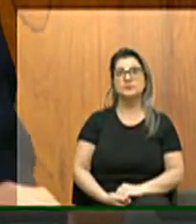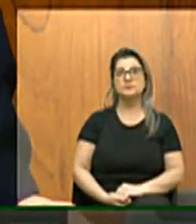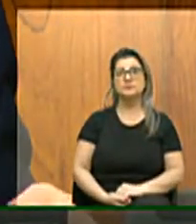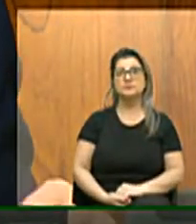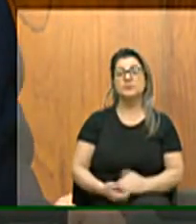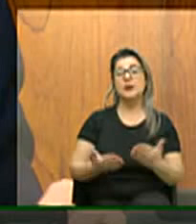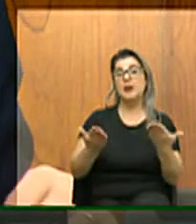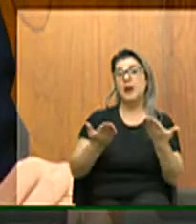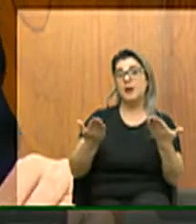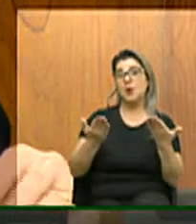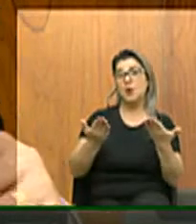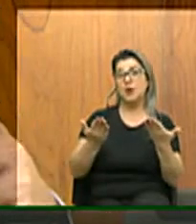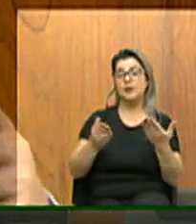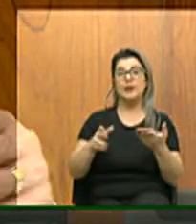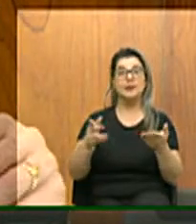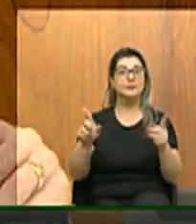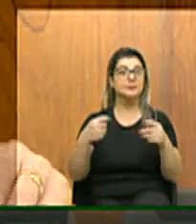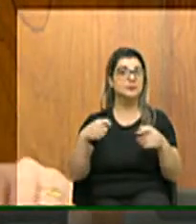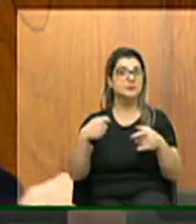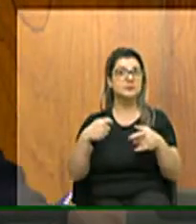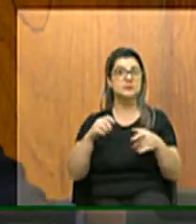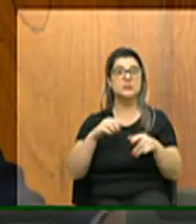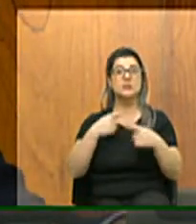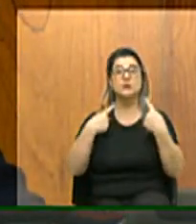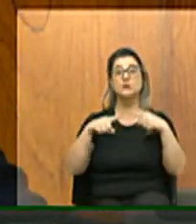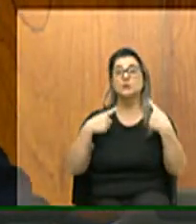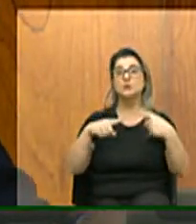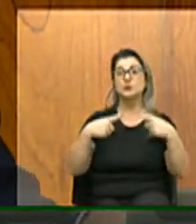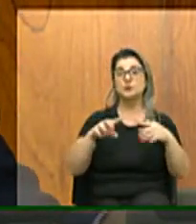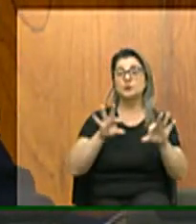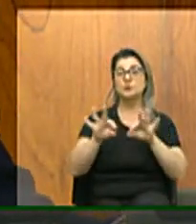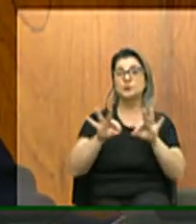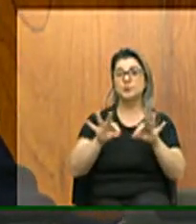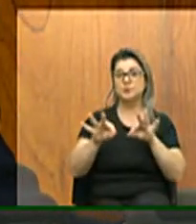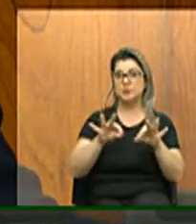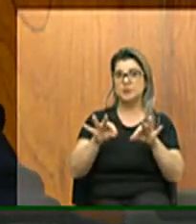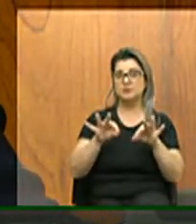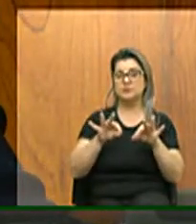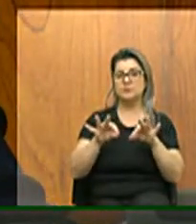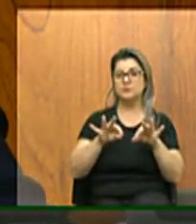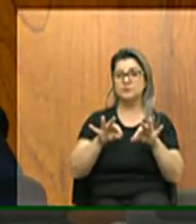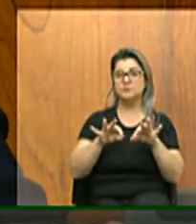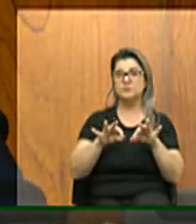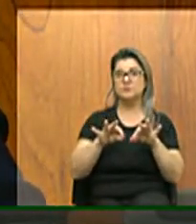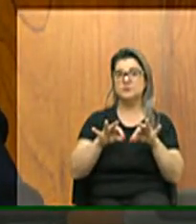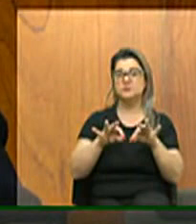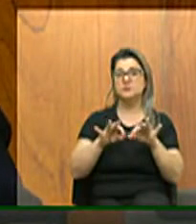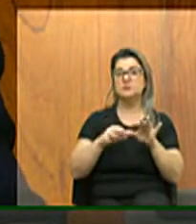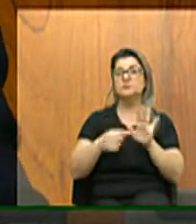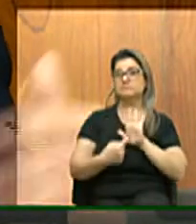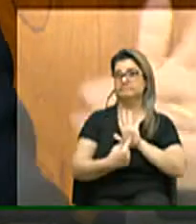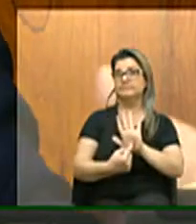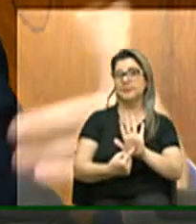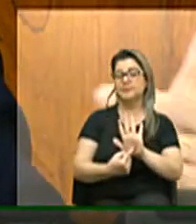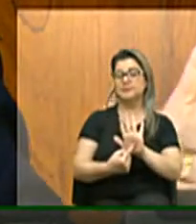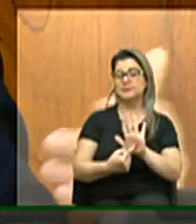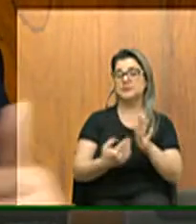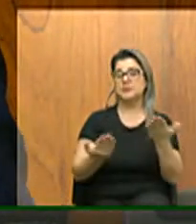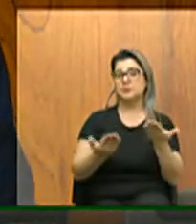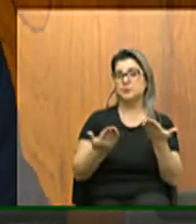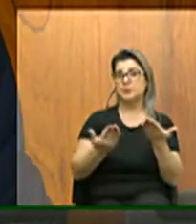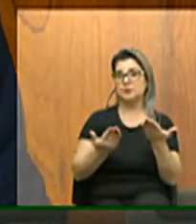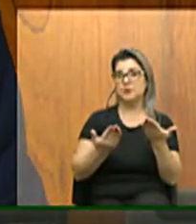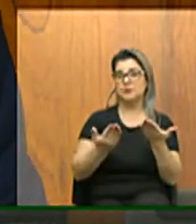que agora nós precisamos, obviamente, discutir o tema do projeto que está na pauta, sendo agora apreciado,